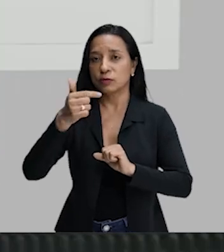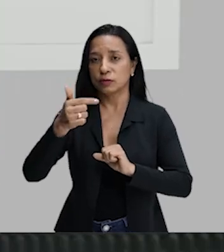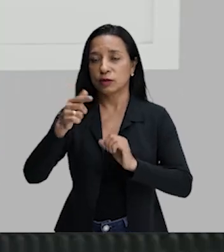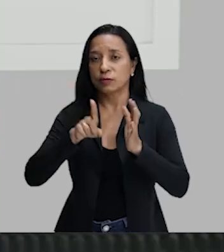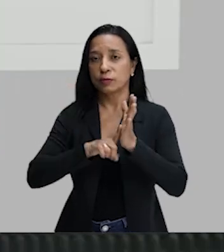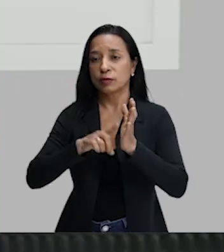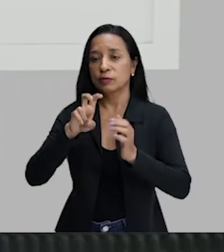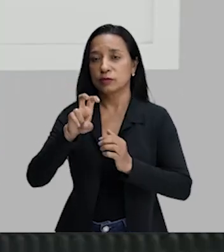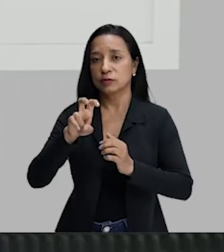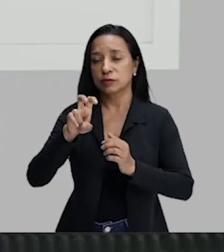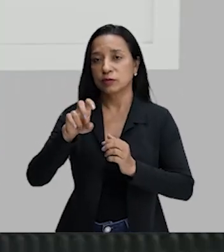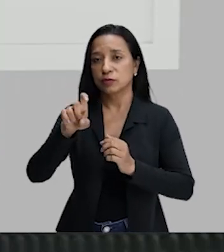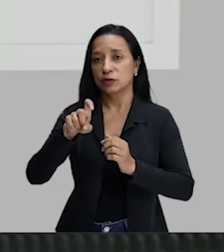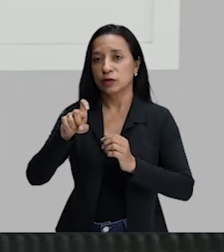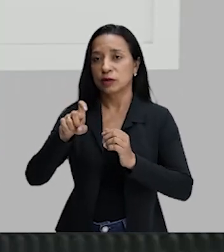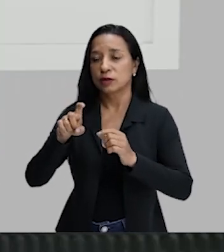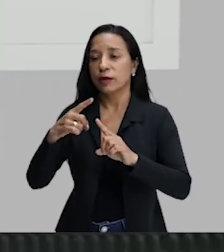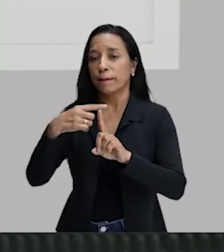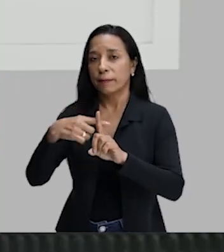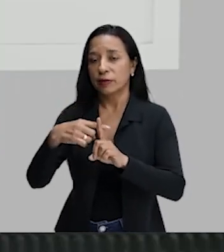mais 6 igual a 0.